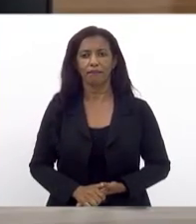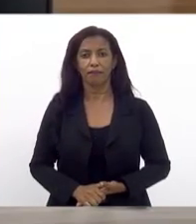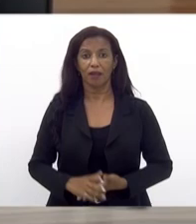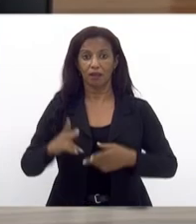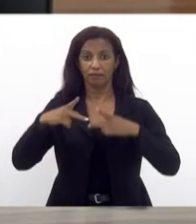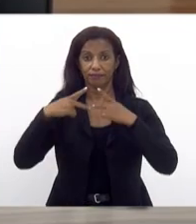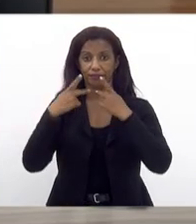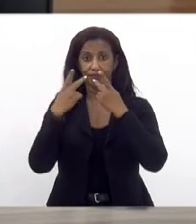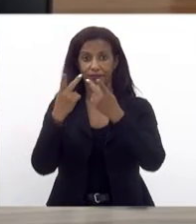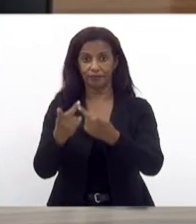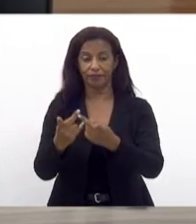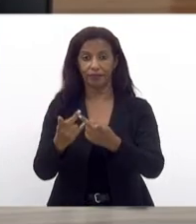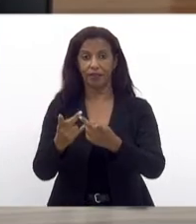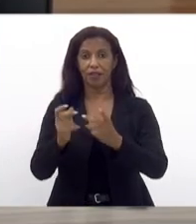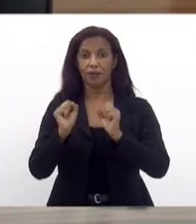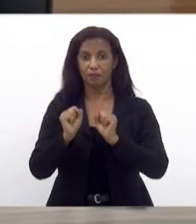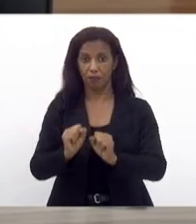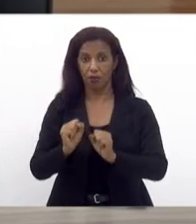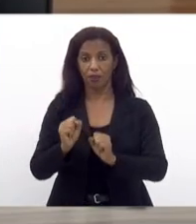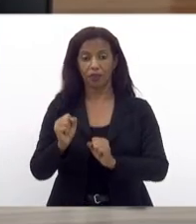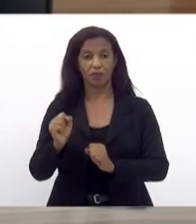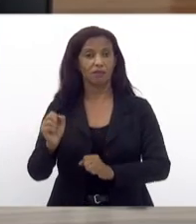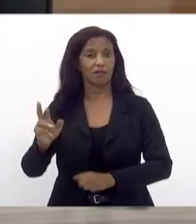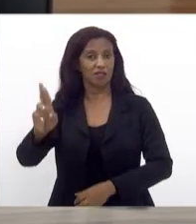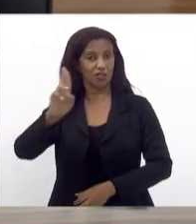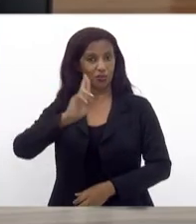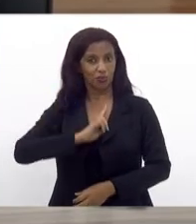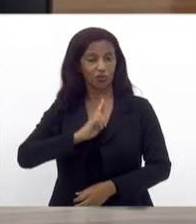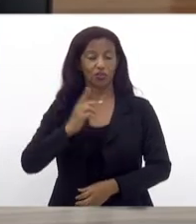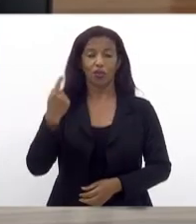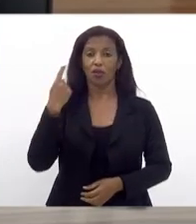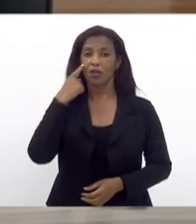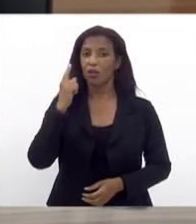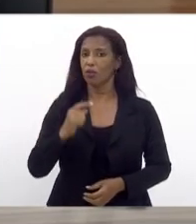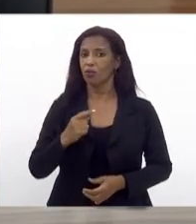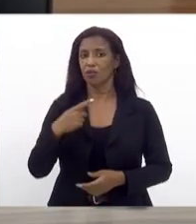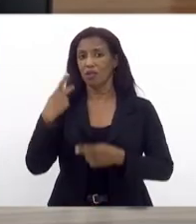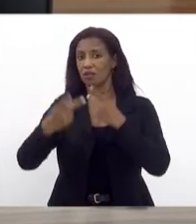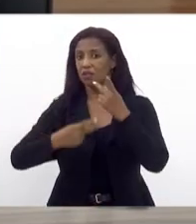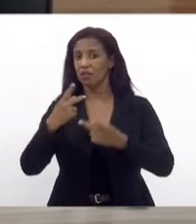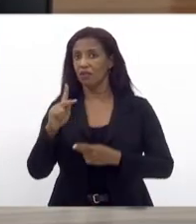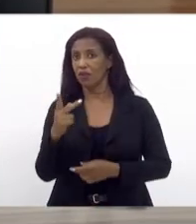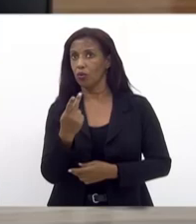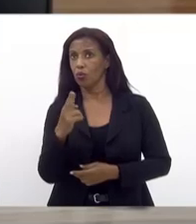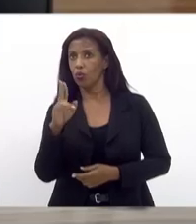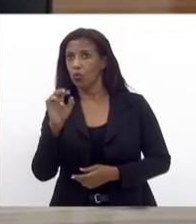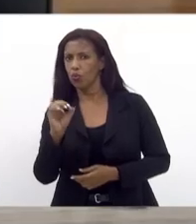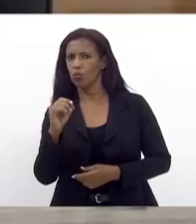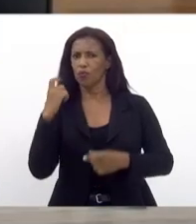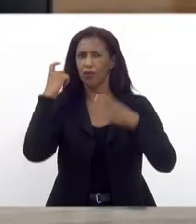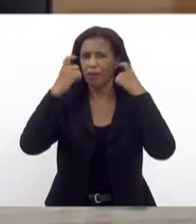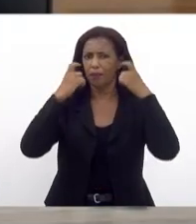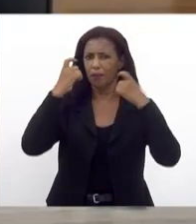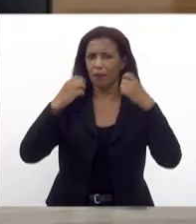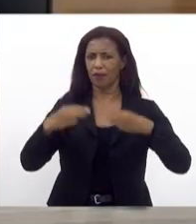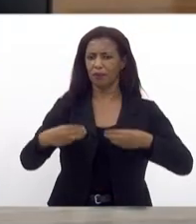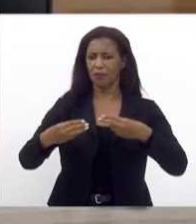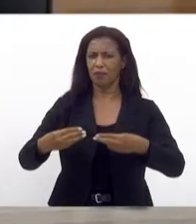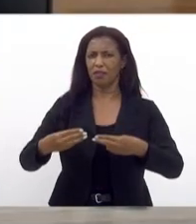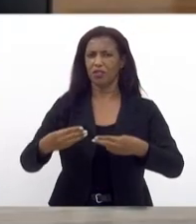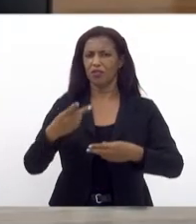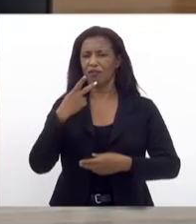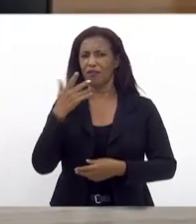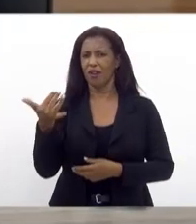gritar para que a gente possa ser ouvido. Eu não sei, esse depoimento do Hugo, eu fiquei preocupado, que o ministro vai numa audiência, fala